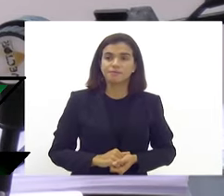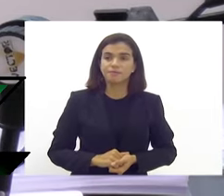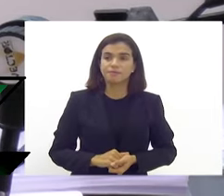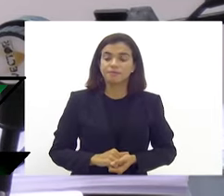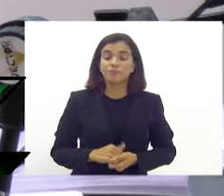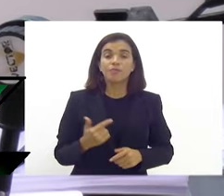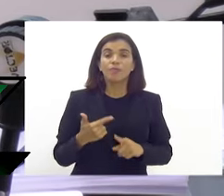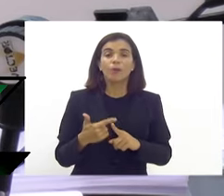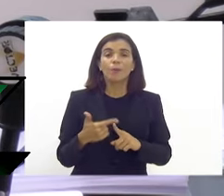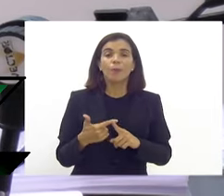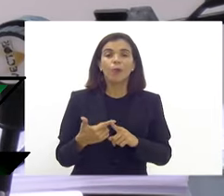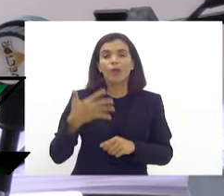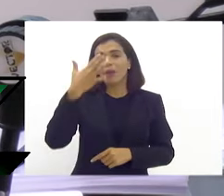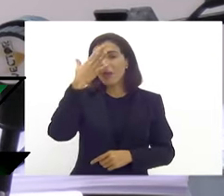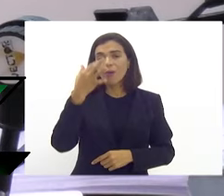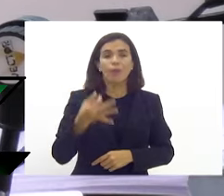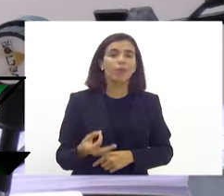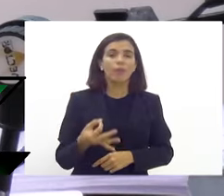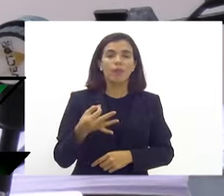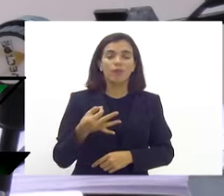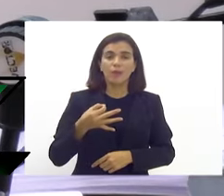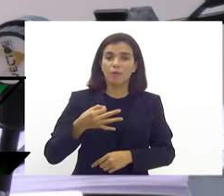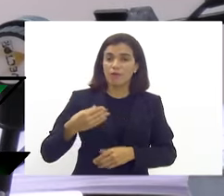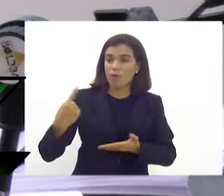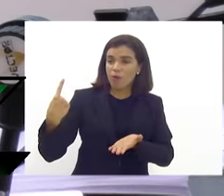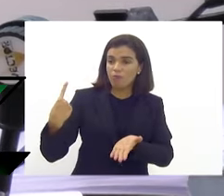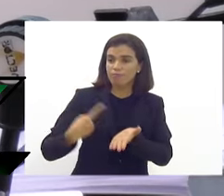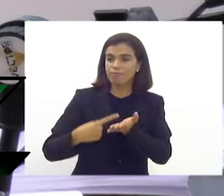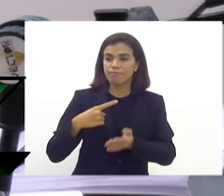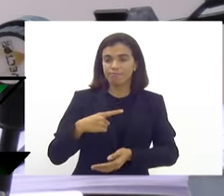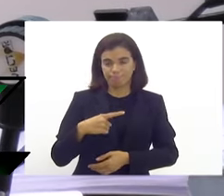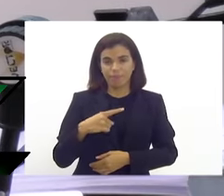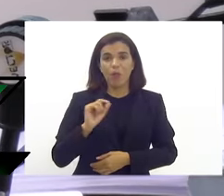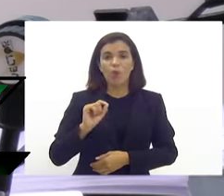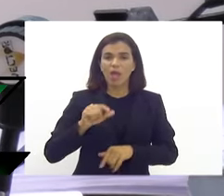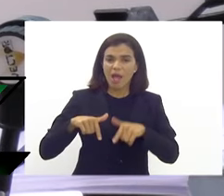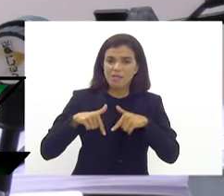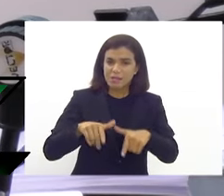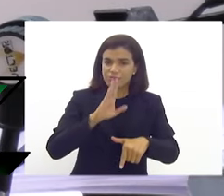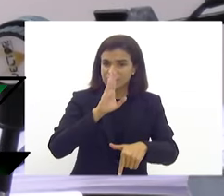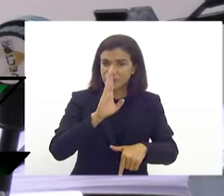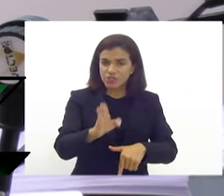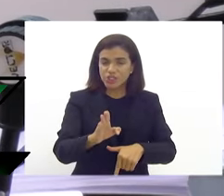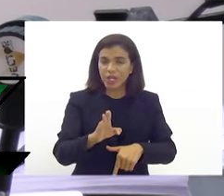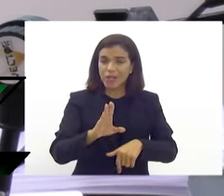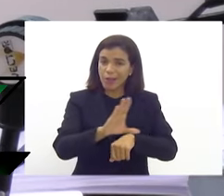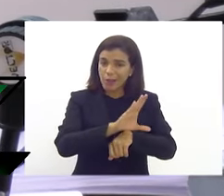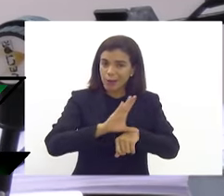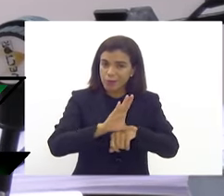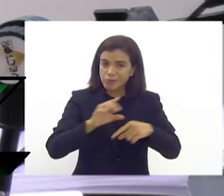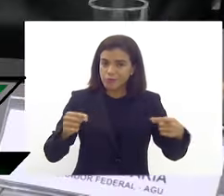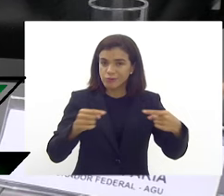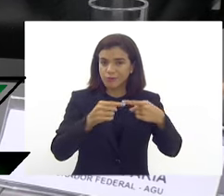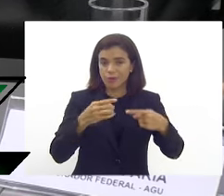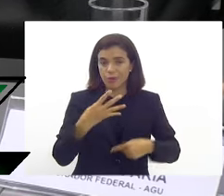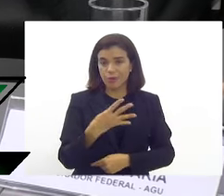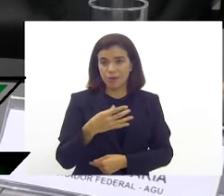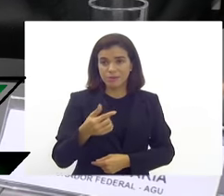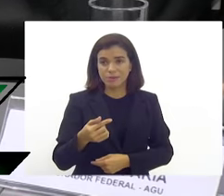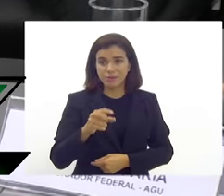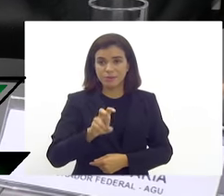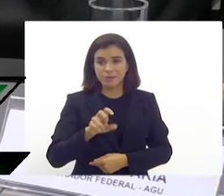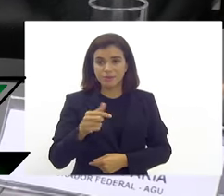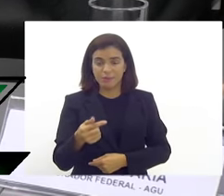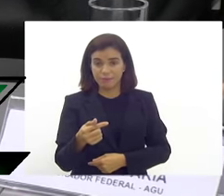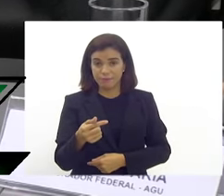o entendimento que foi firmado pelo STF foi da ação direta de inconstitucionalidade da 4757 segundo